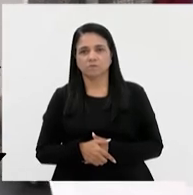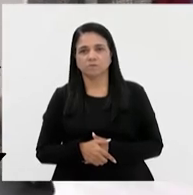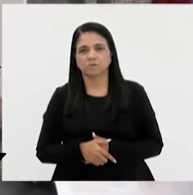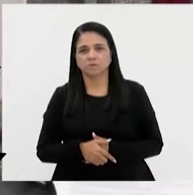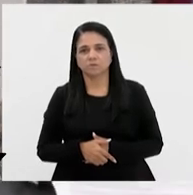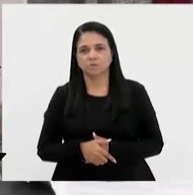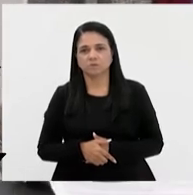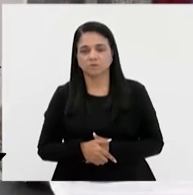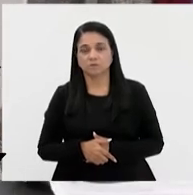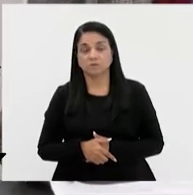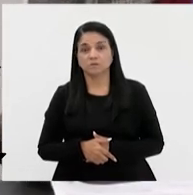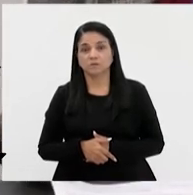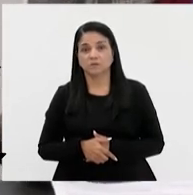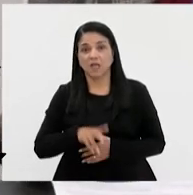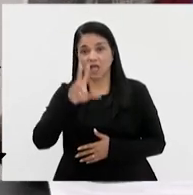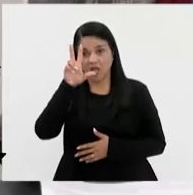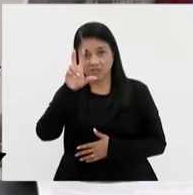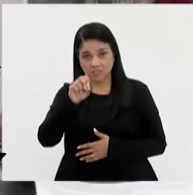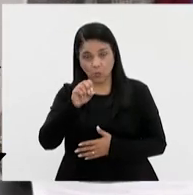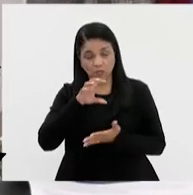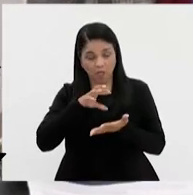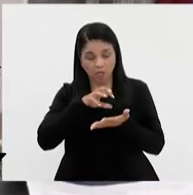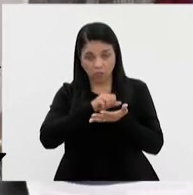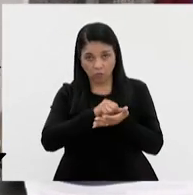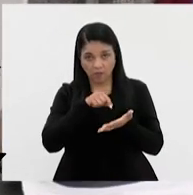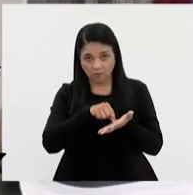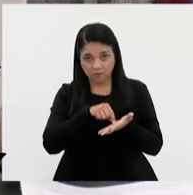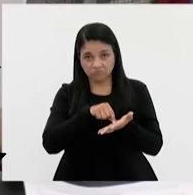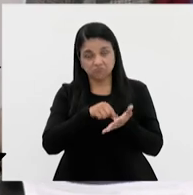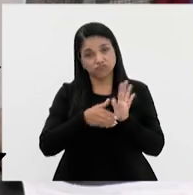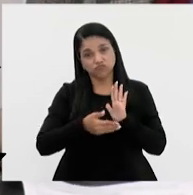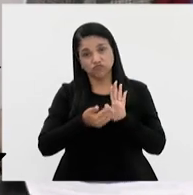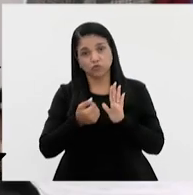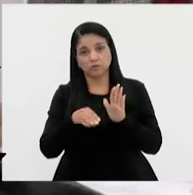R$50 mil aqui está anotado que está retirado.